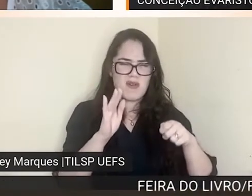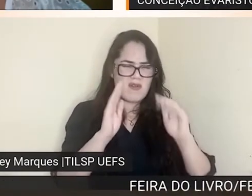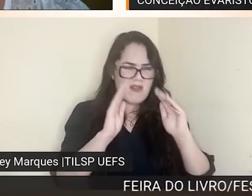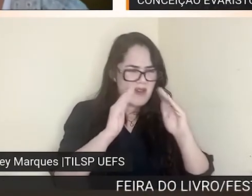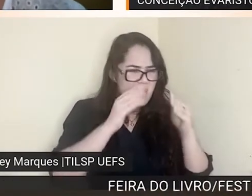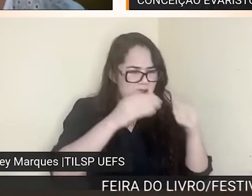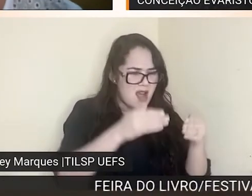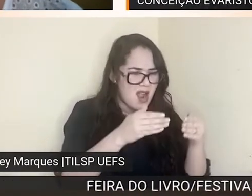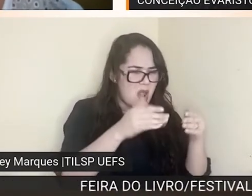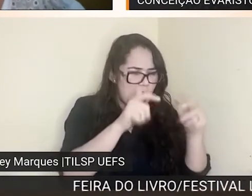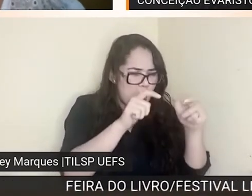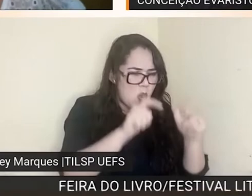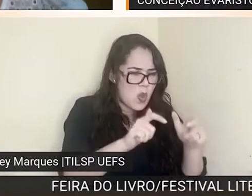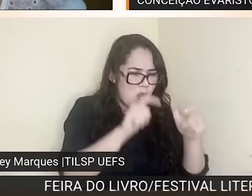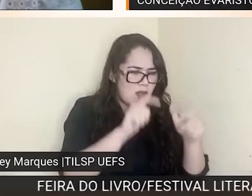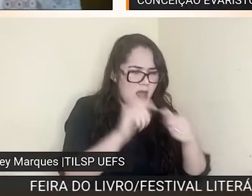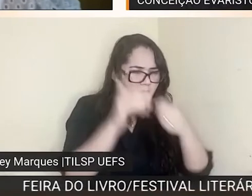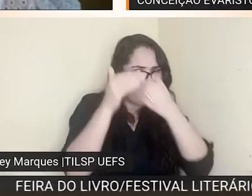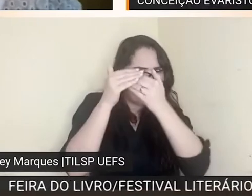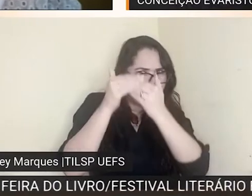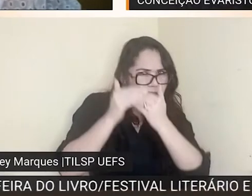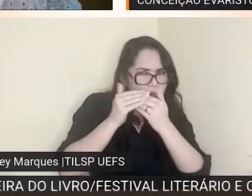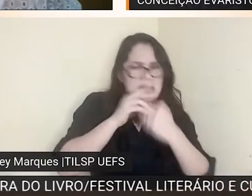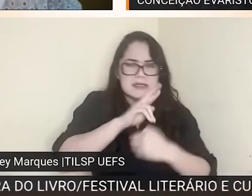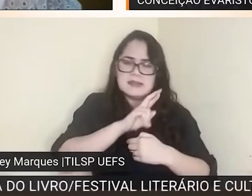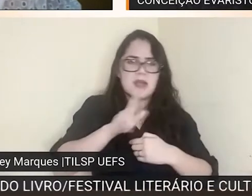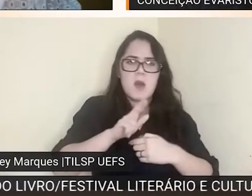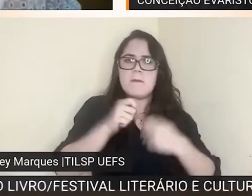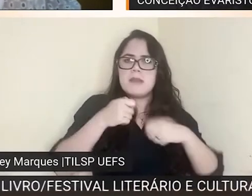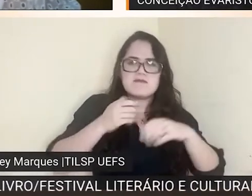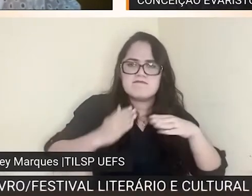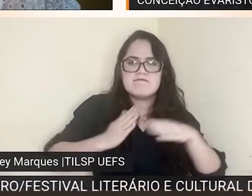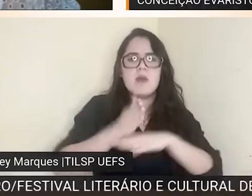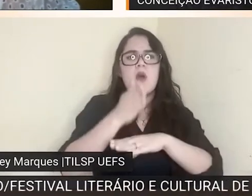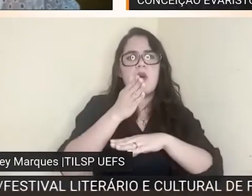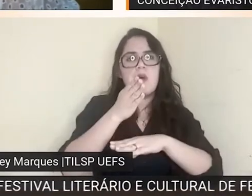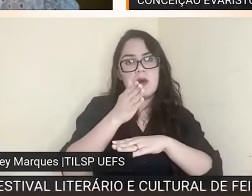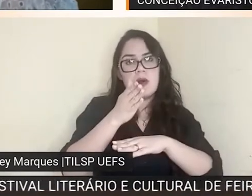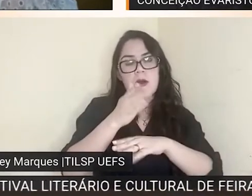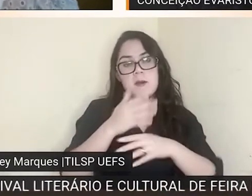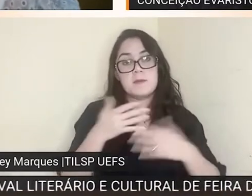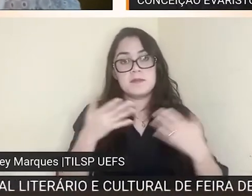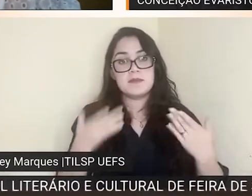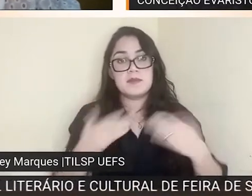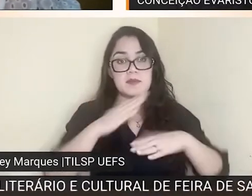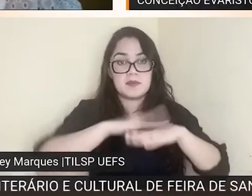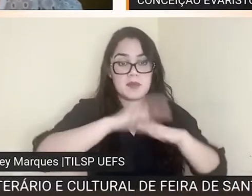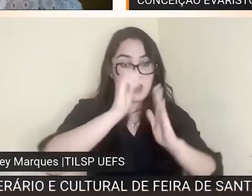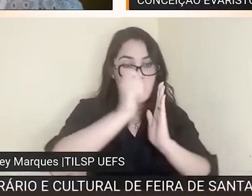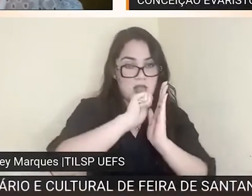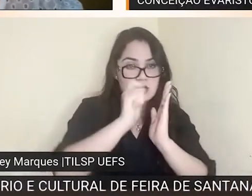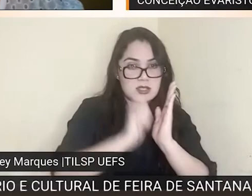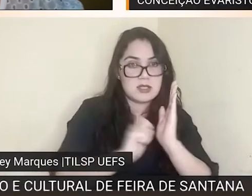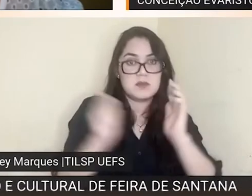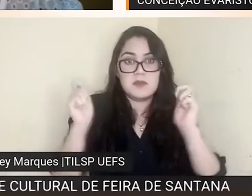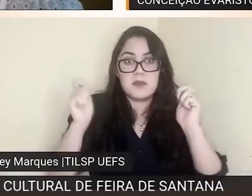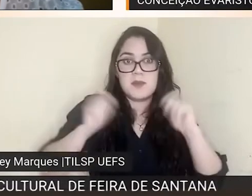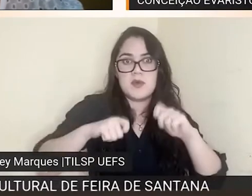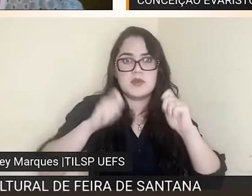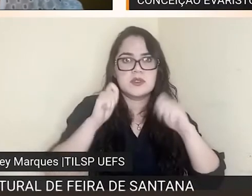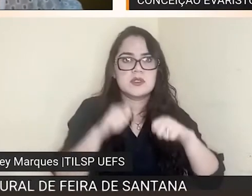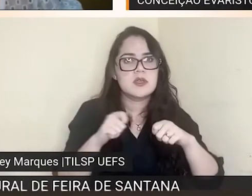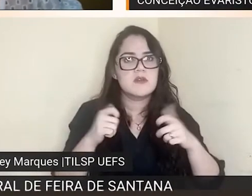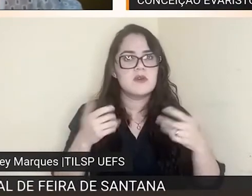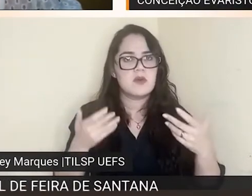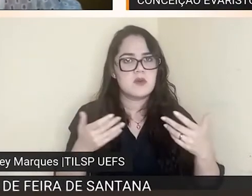lugares de subalternização. Então, a escrita, ela possibilita isso, né? Ela retira,